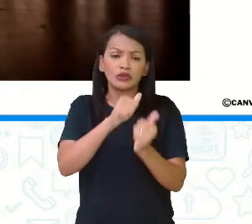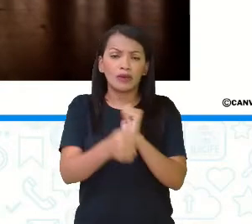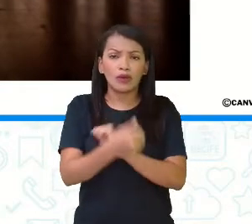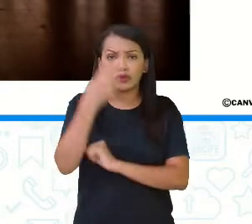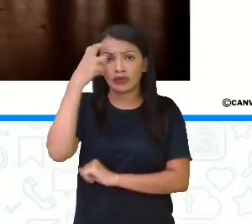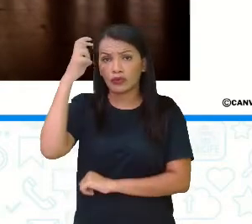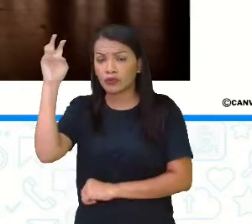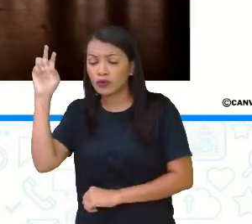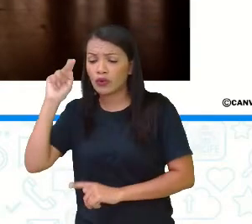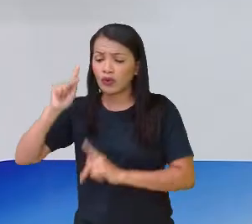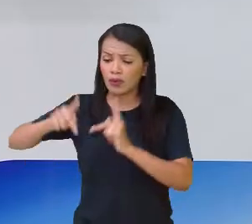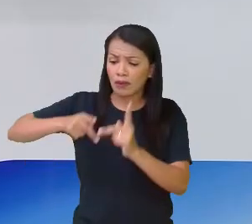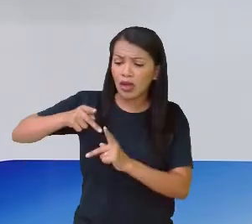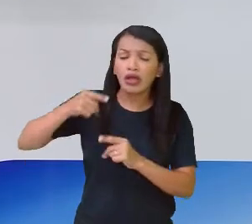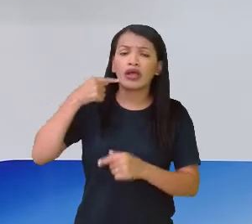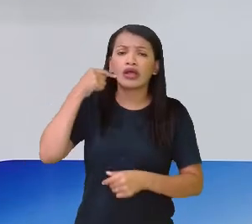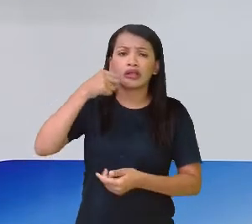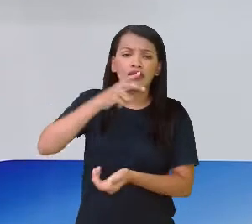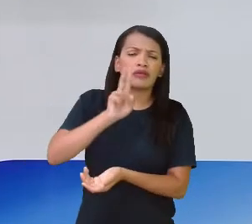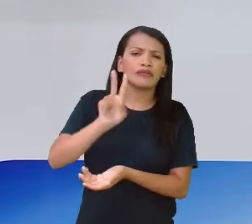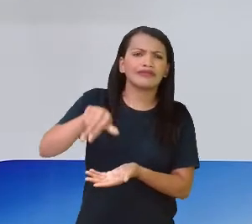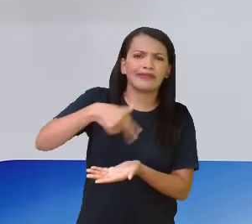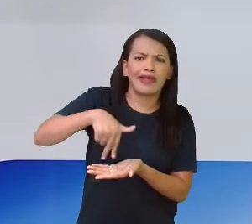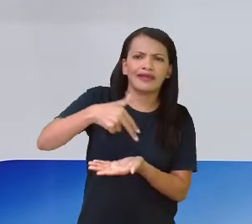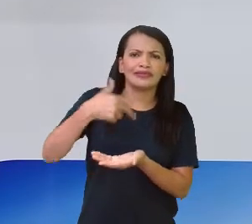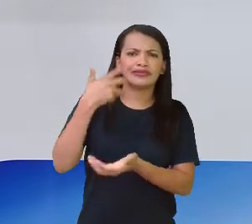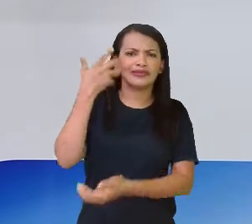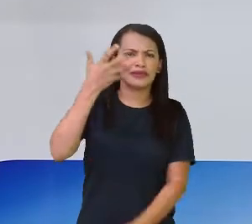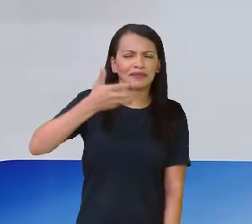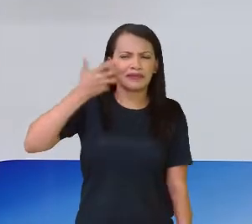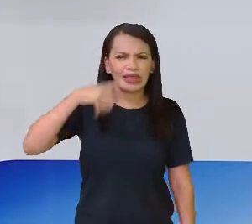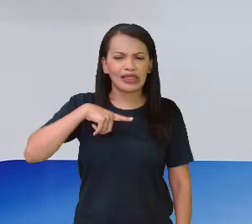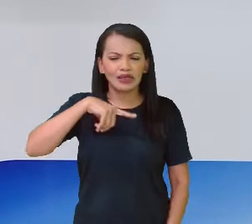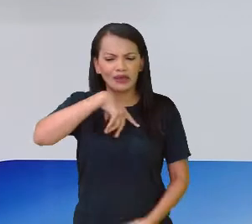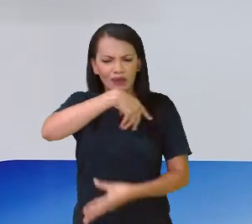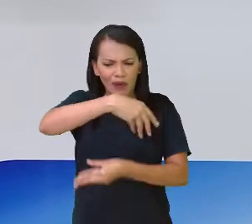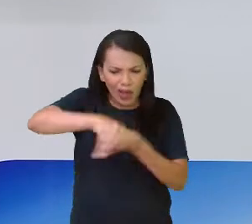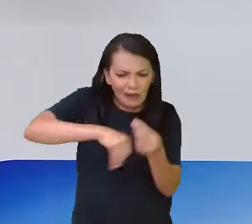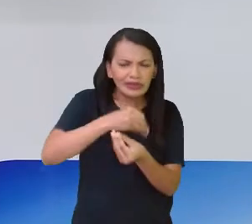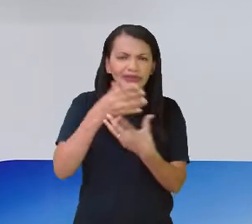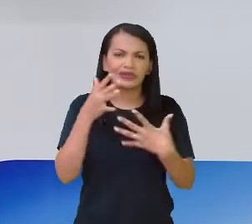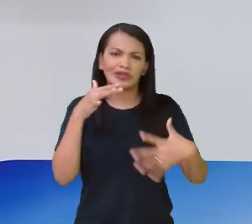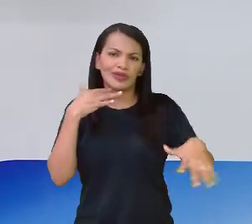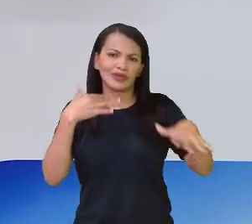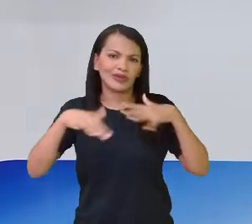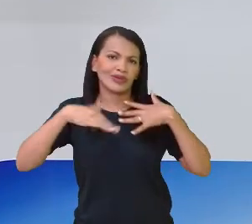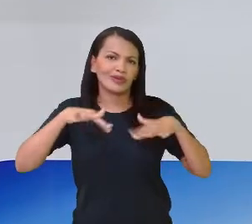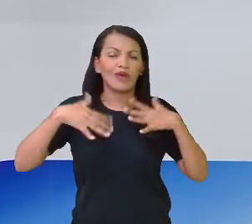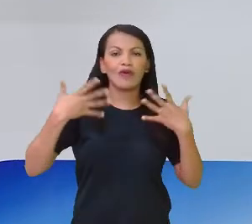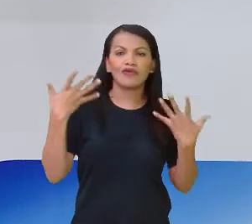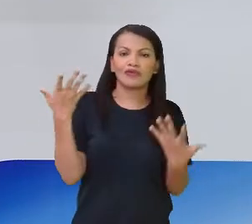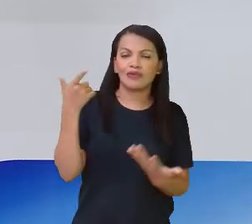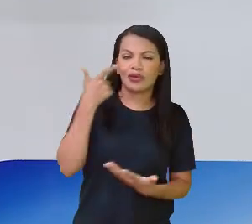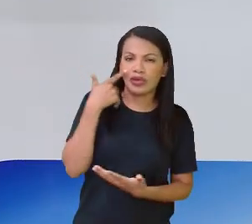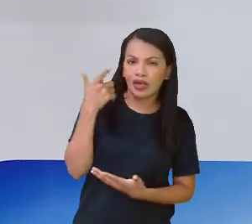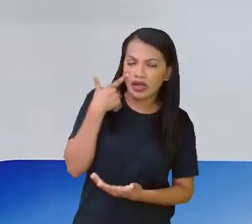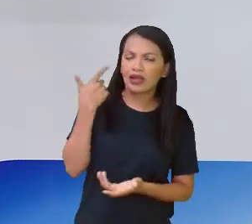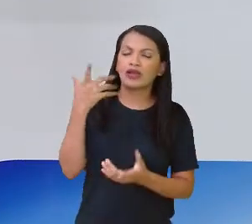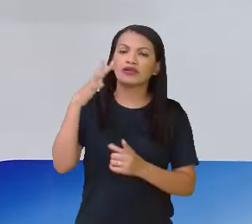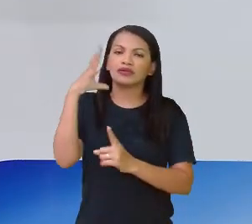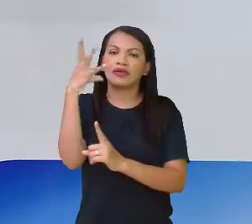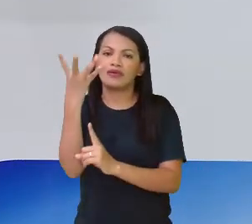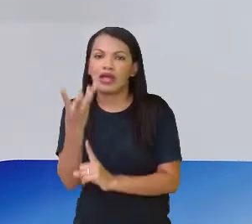cultura popular, dança e música. E aqui nós temos uma mistura de movimentos, de música, de arte,